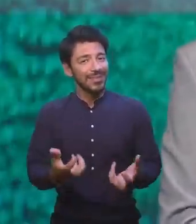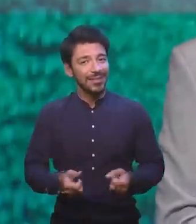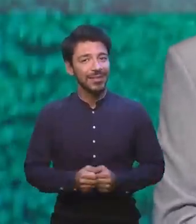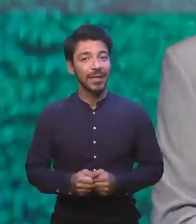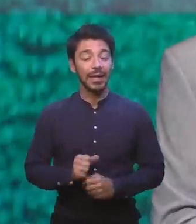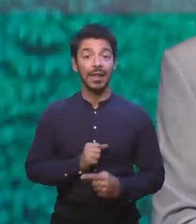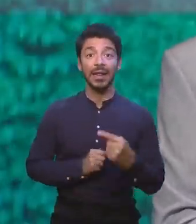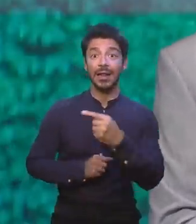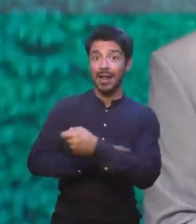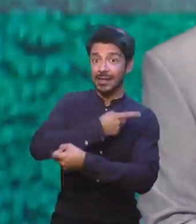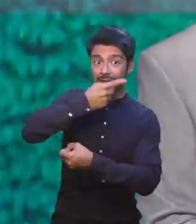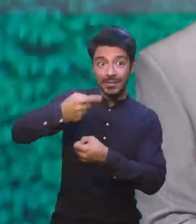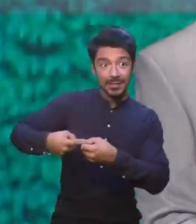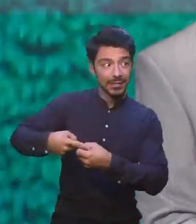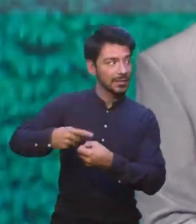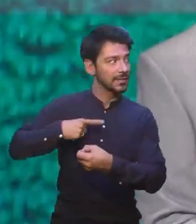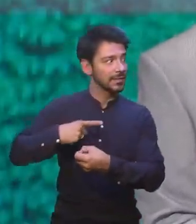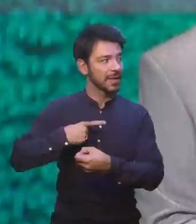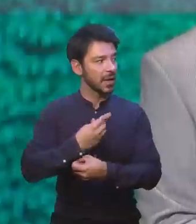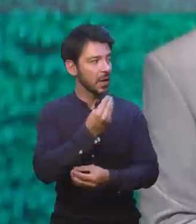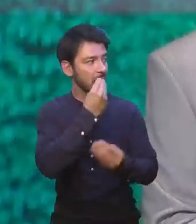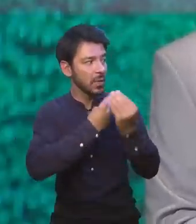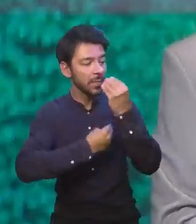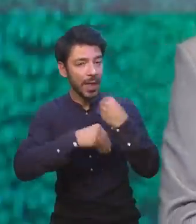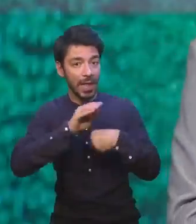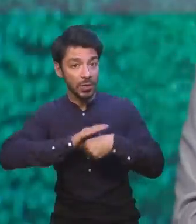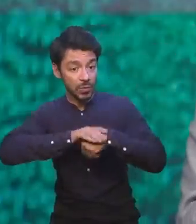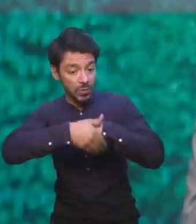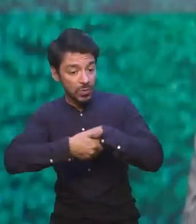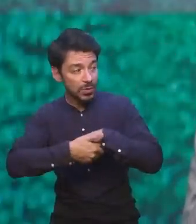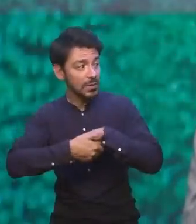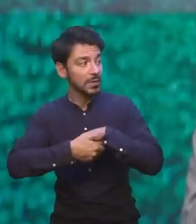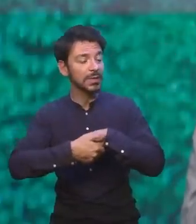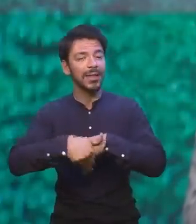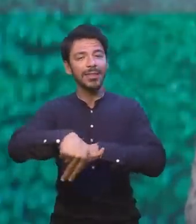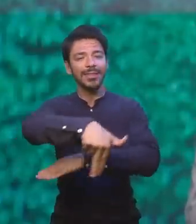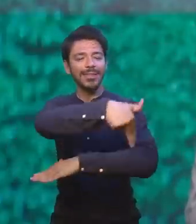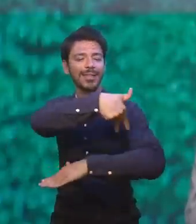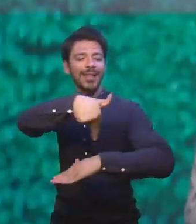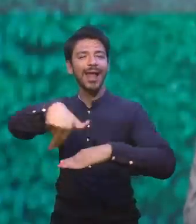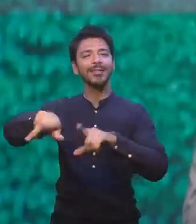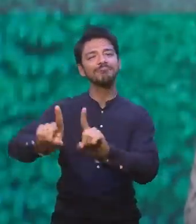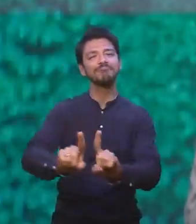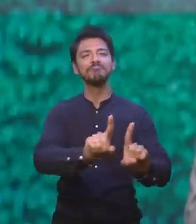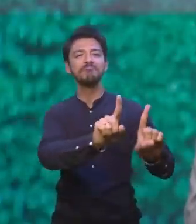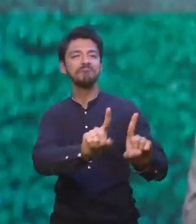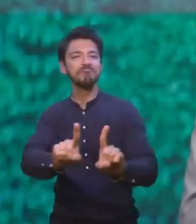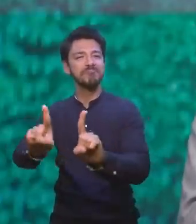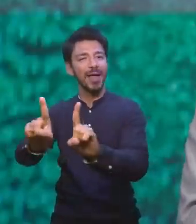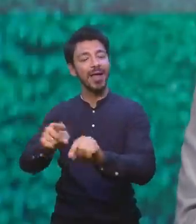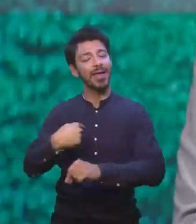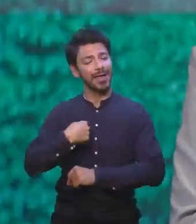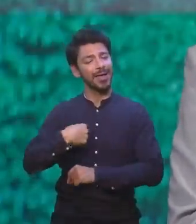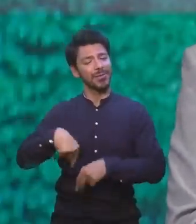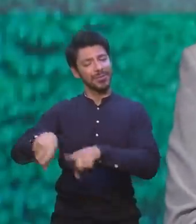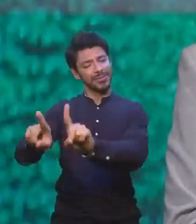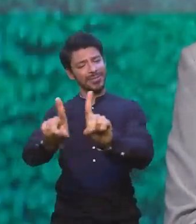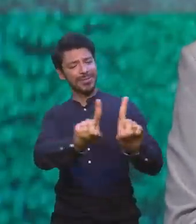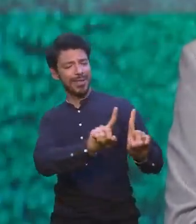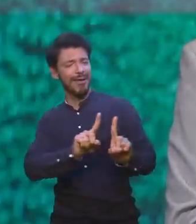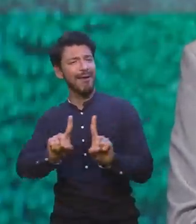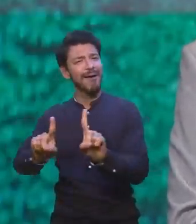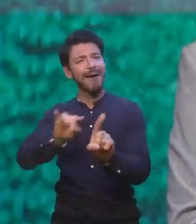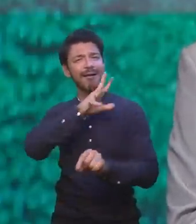cidade jantar dançante, mas não tinha venda de bebida alcoólica para angariar fundos. Espírita dança, eu danço mal, mas espírita